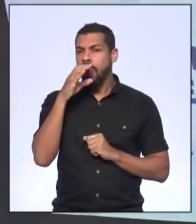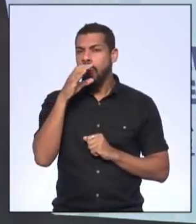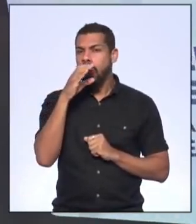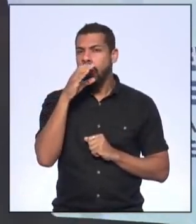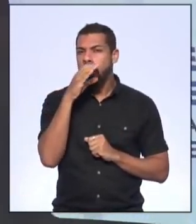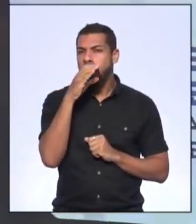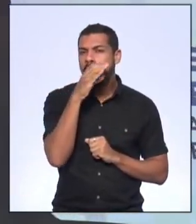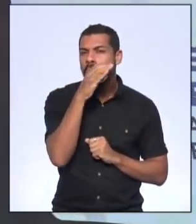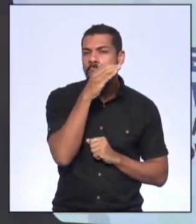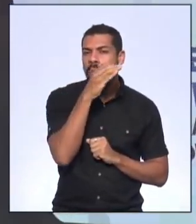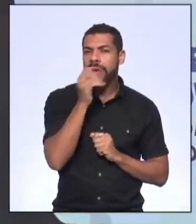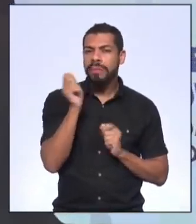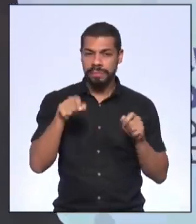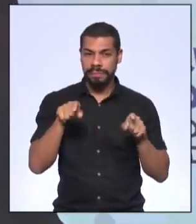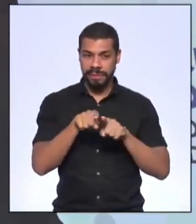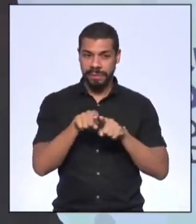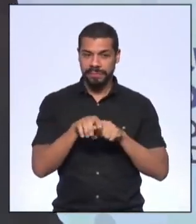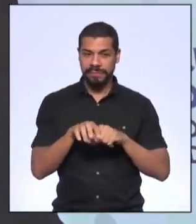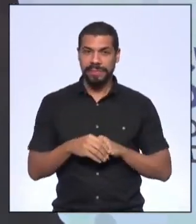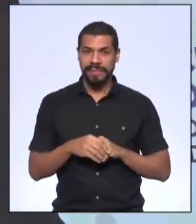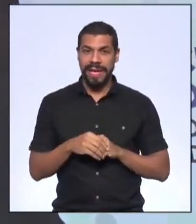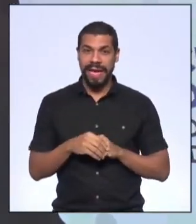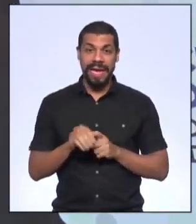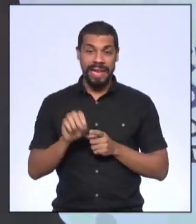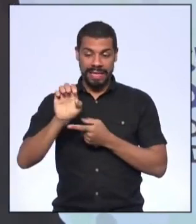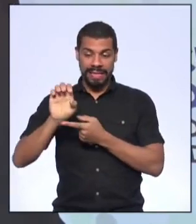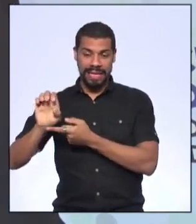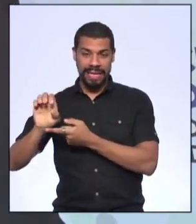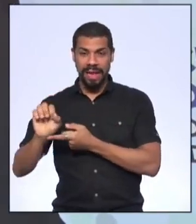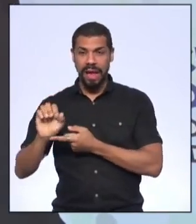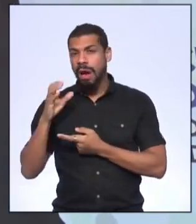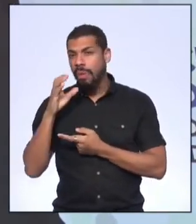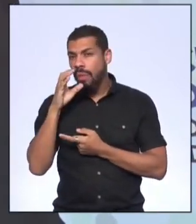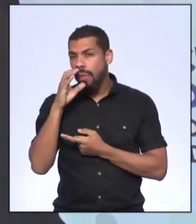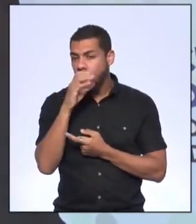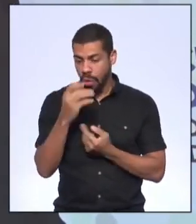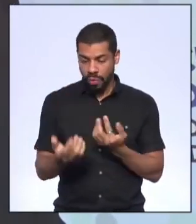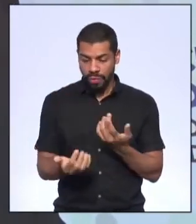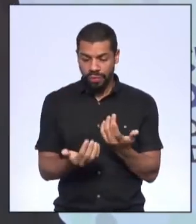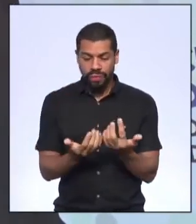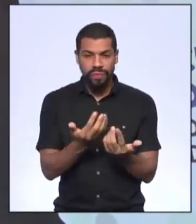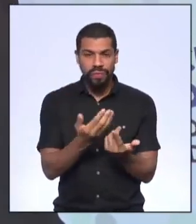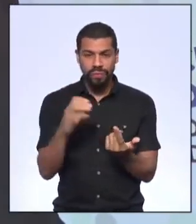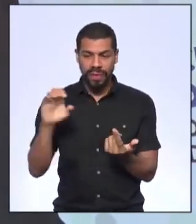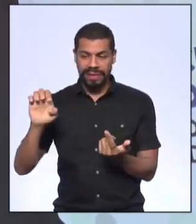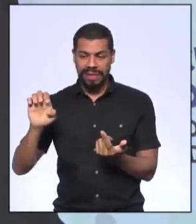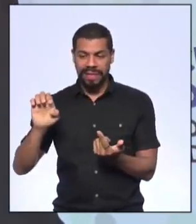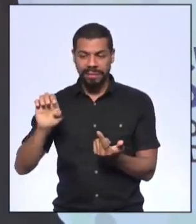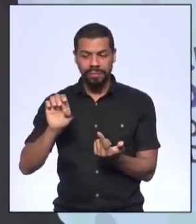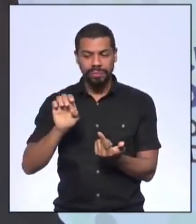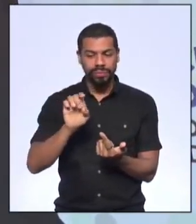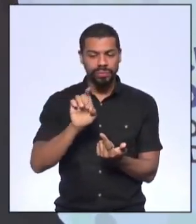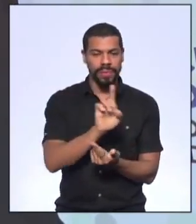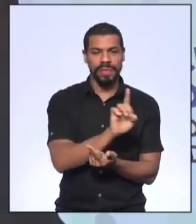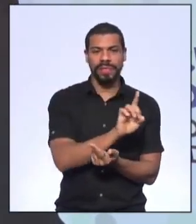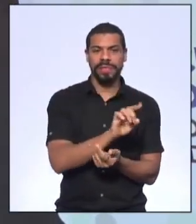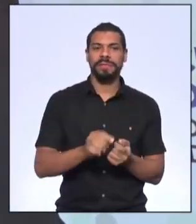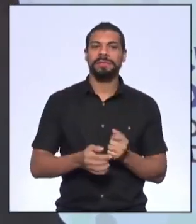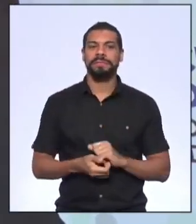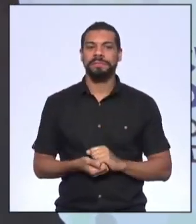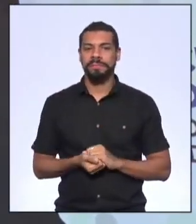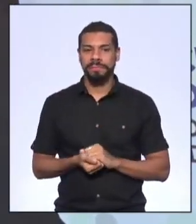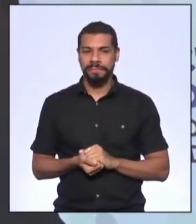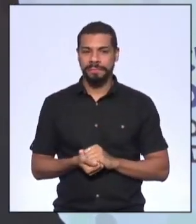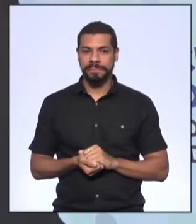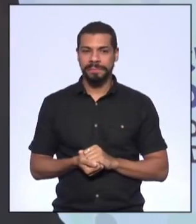né? Que seria da minha esquerda para a minha direita. Certo, Carol? Exato. Tranquilo? Esse aqui vai demorar um pouco mais, né? O calor, né?